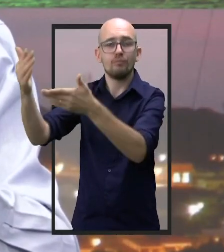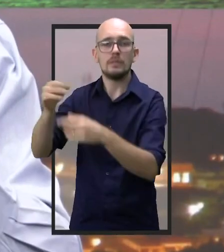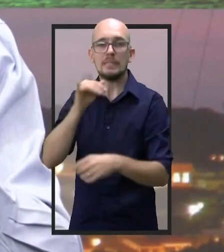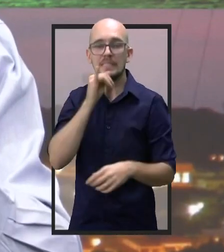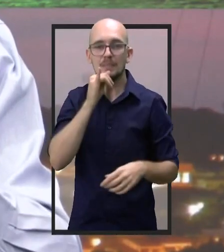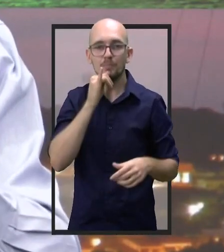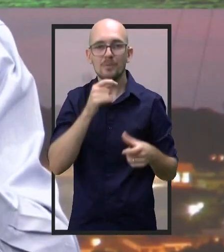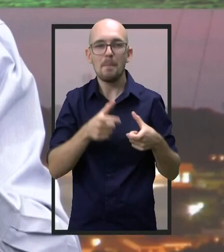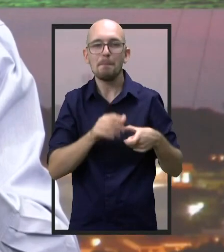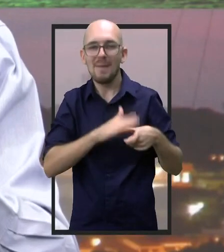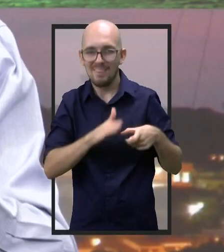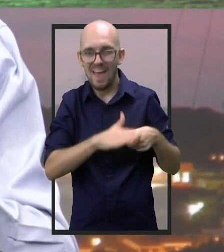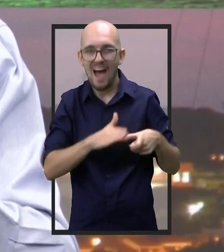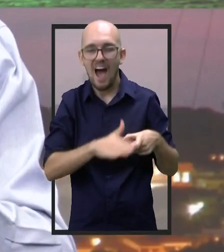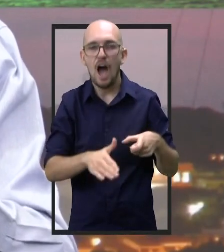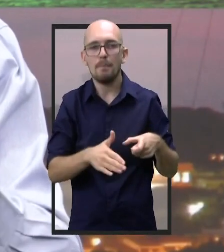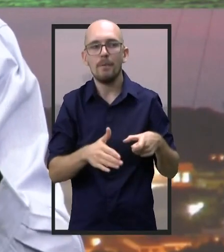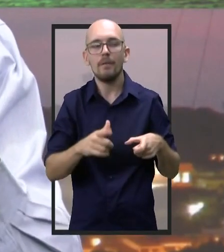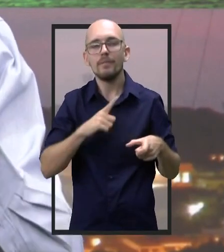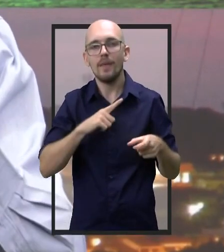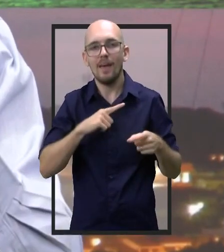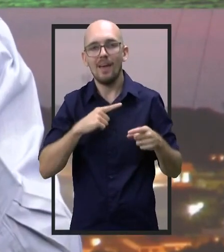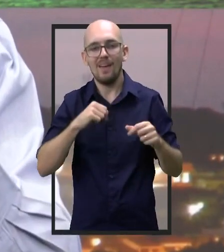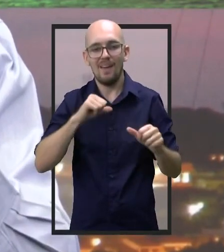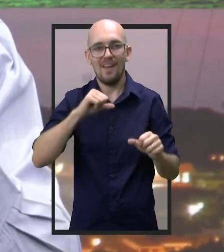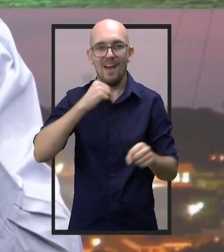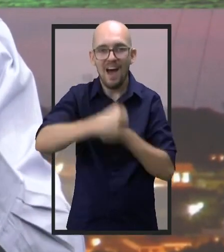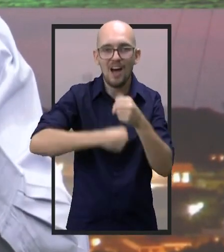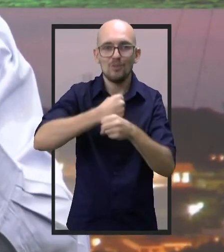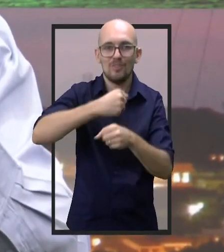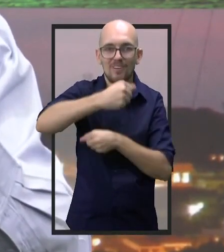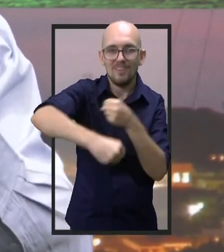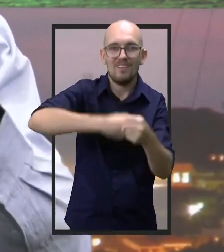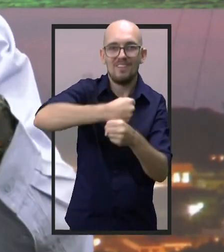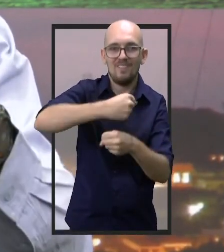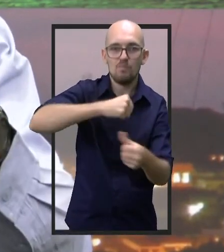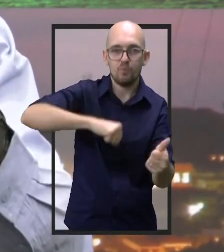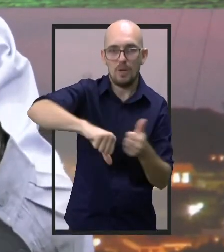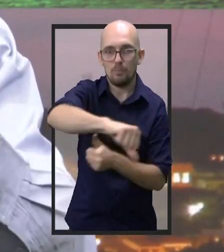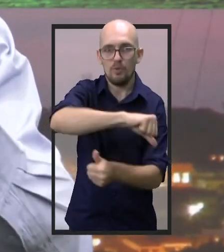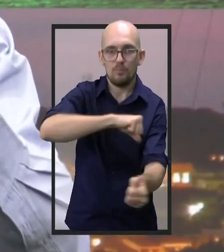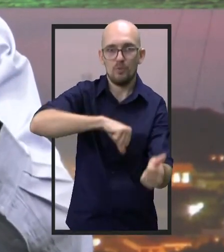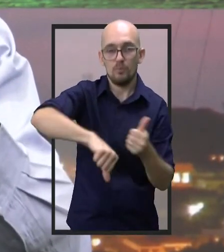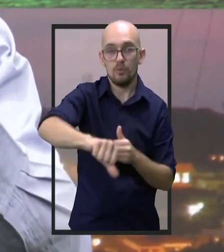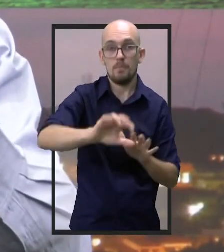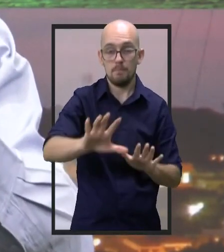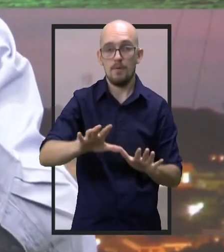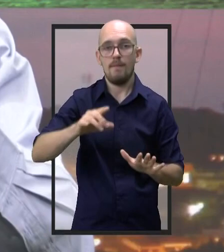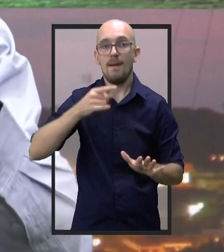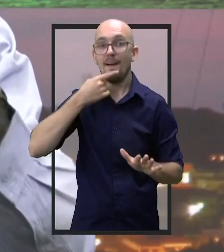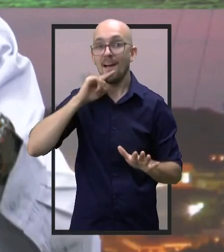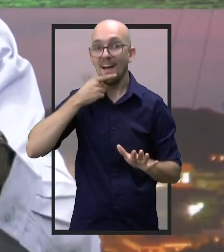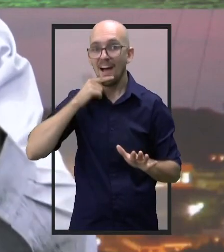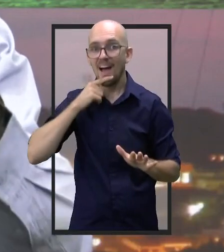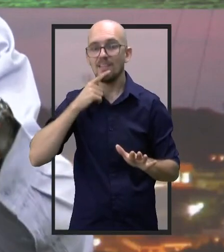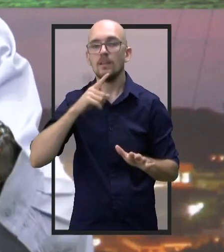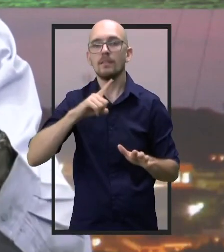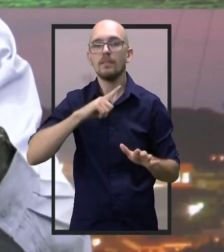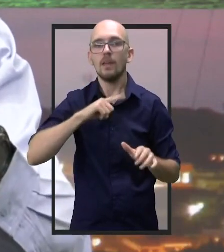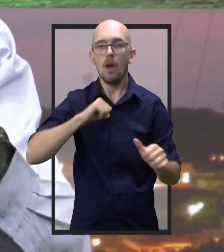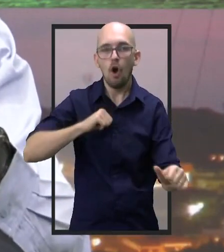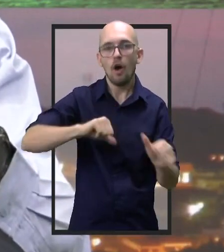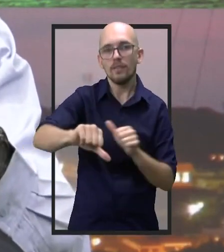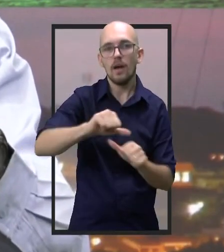beterraba, a beterraba ela rotaciona, na cana, 1/4 dela ou 1/5 dela, você rotaciona com